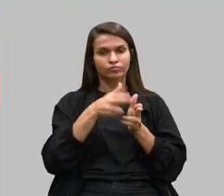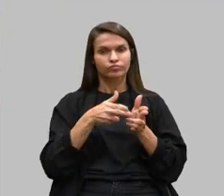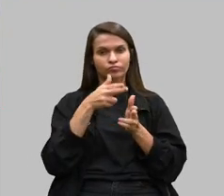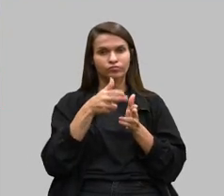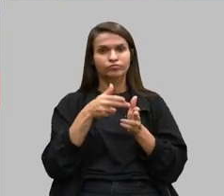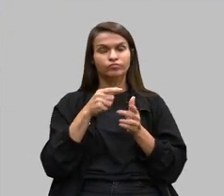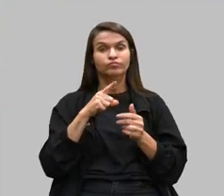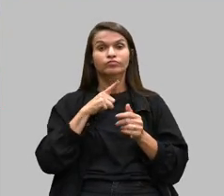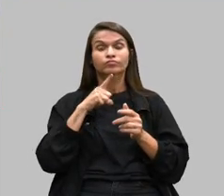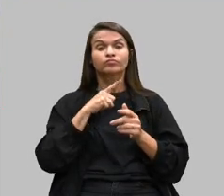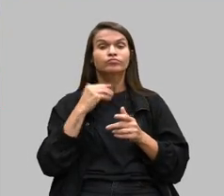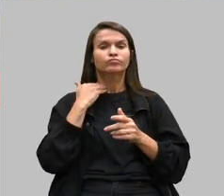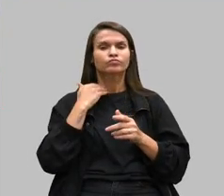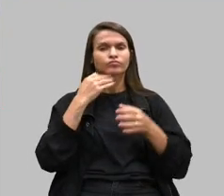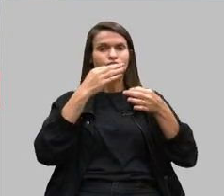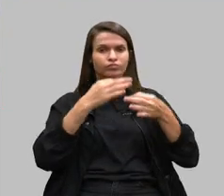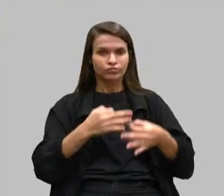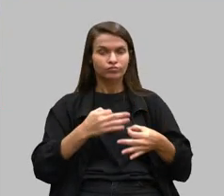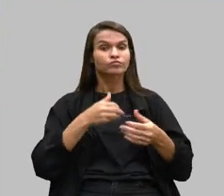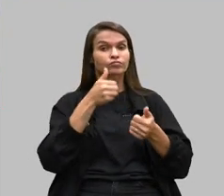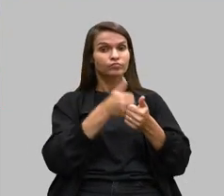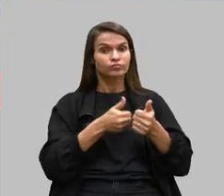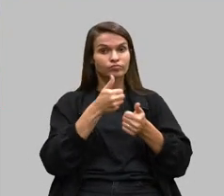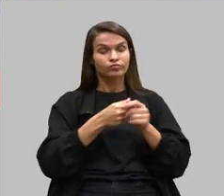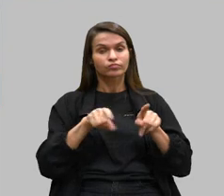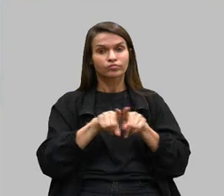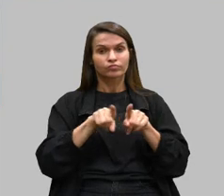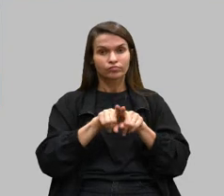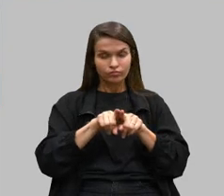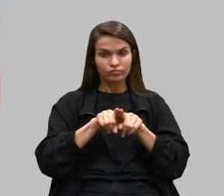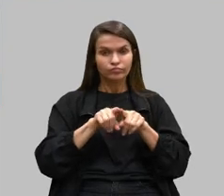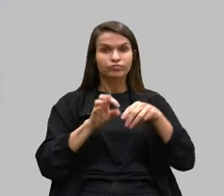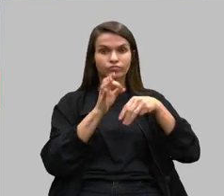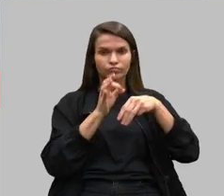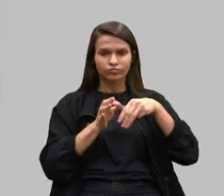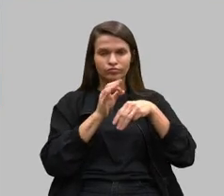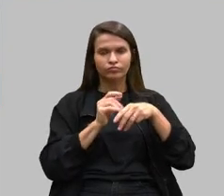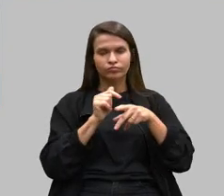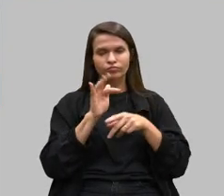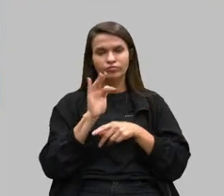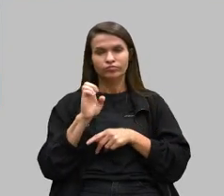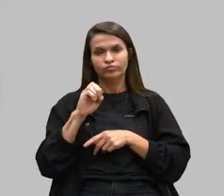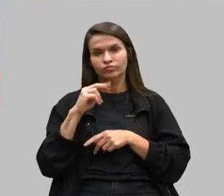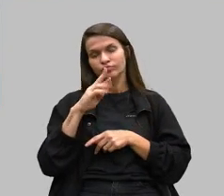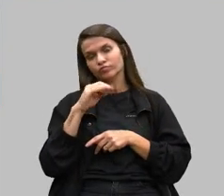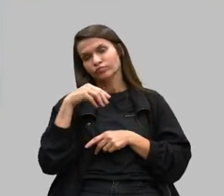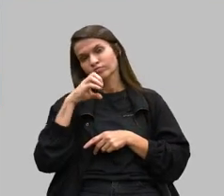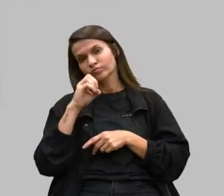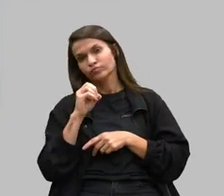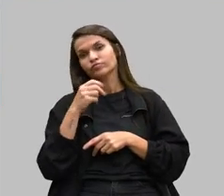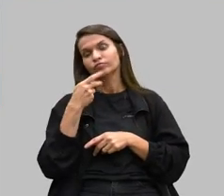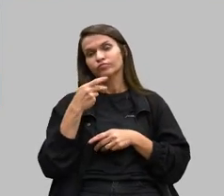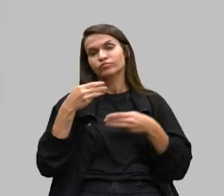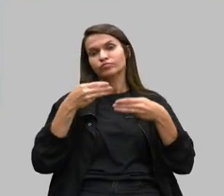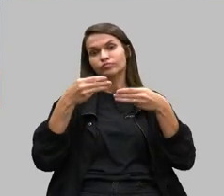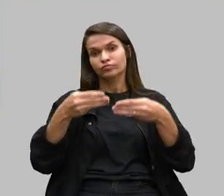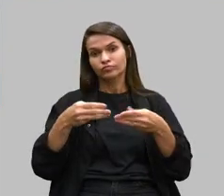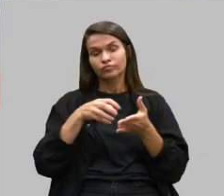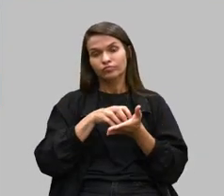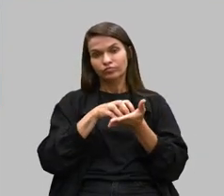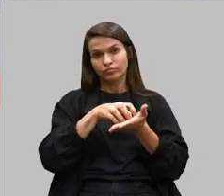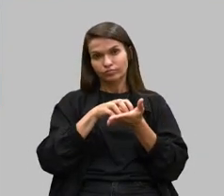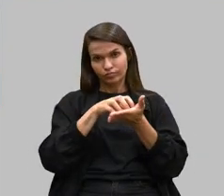específica porque essa é uma batalha também e o ministro Renan colocou isso pra gente de forma muito transparente do próprio Ministério dos transportes né